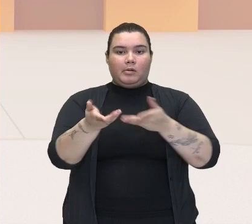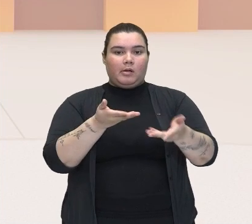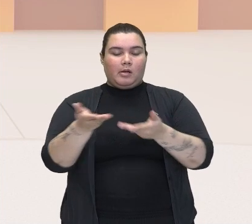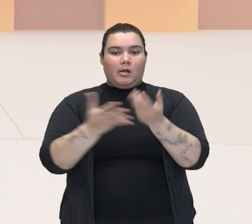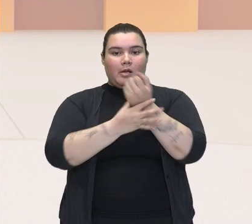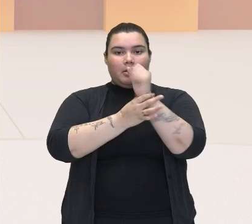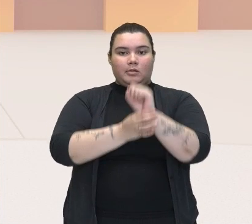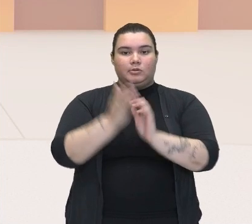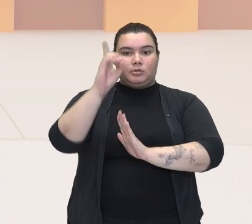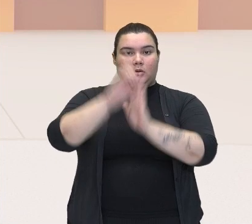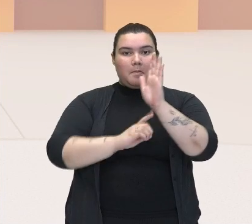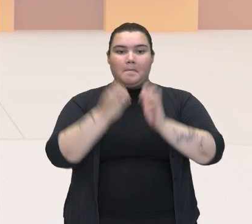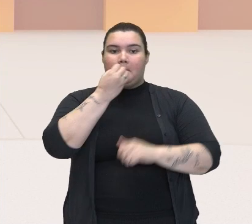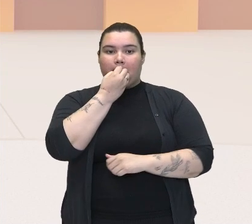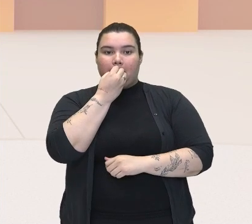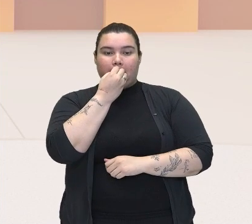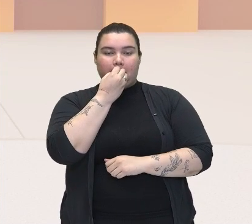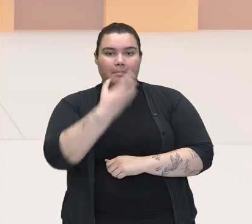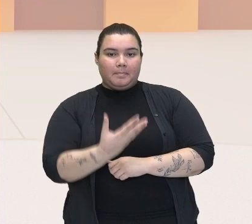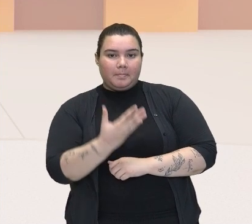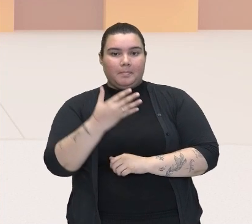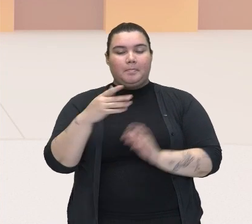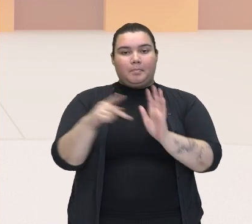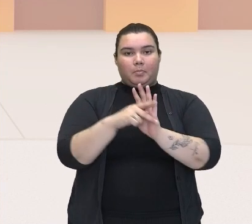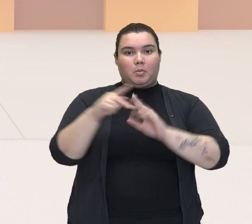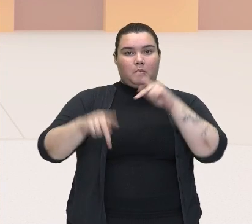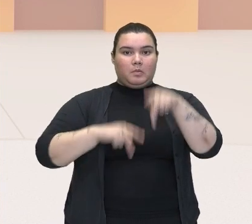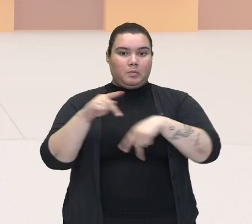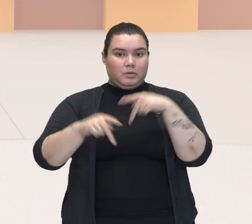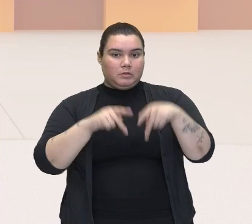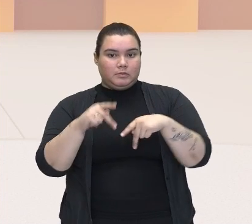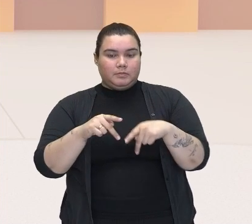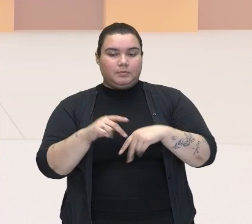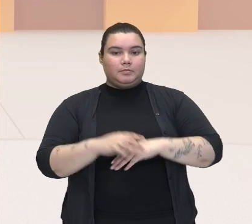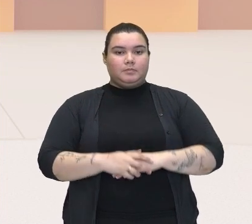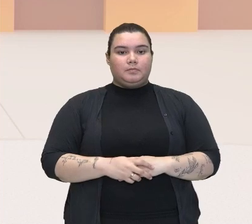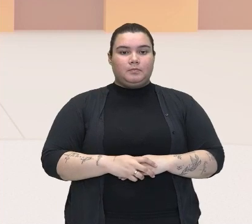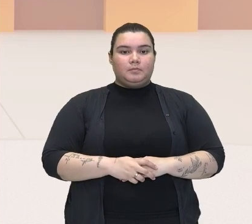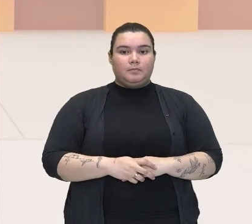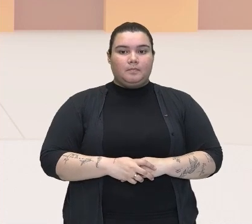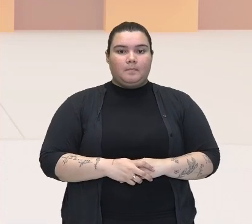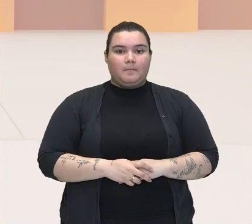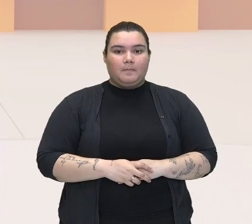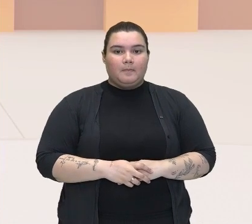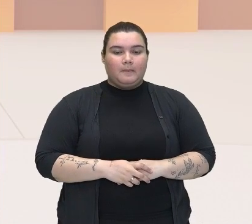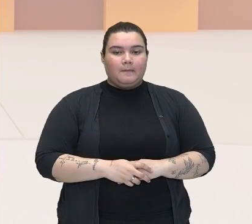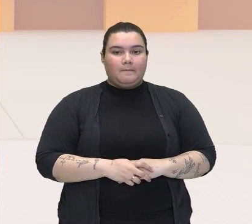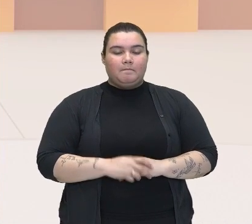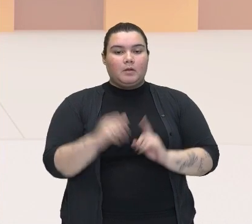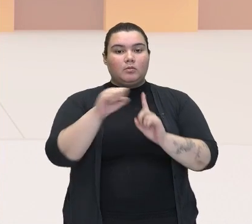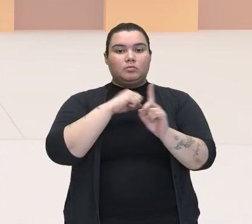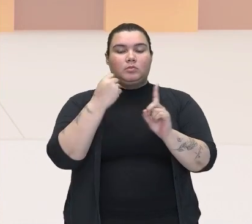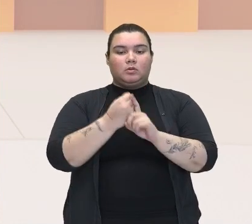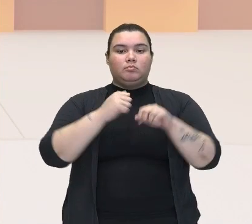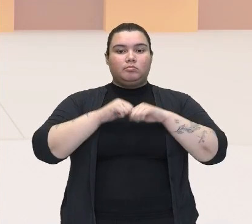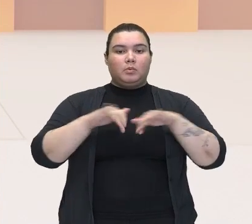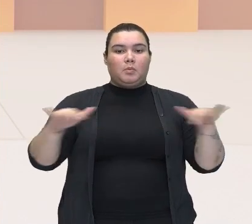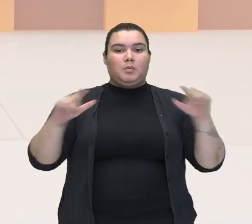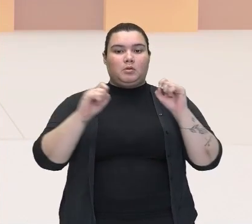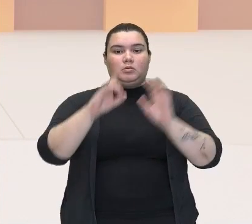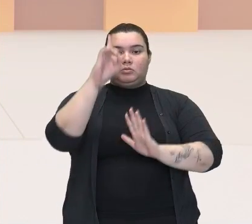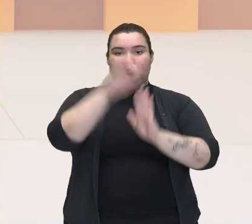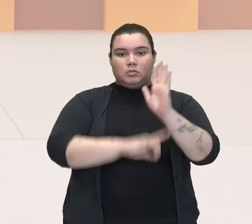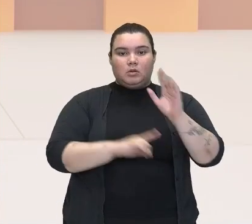da garantia de direitos e o bem-estar da população, não é isso? E na sociedade, ampliação dos